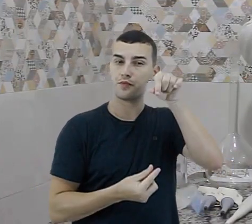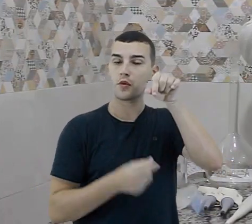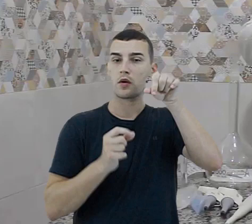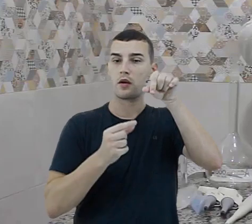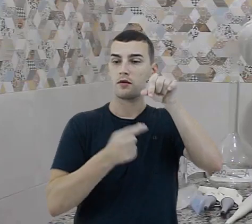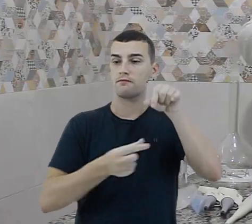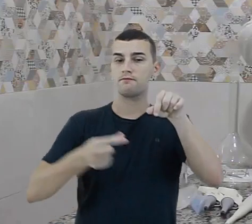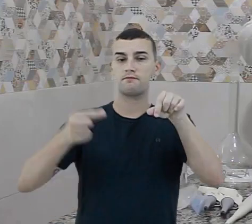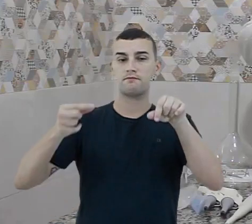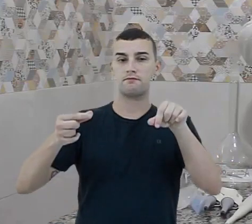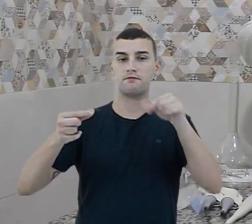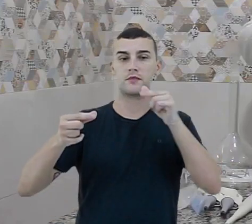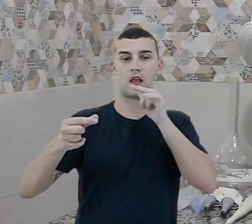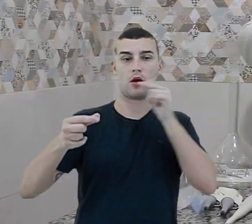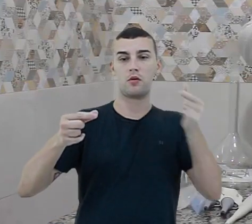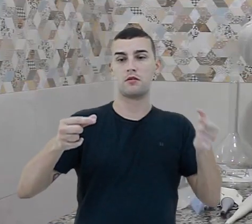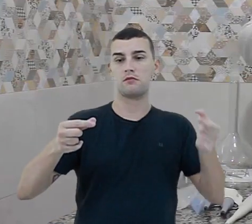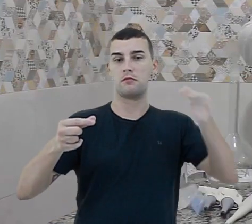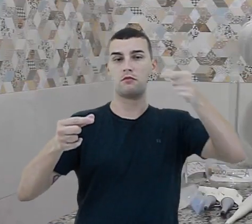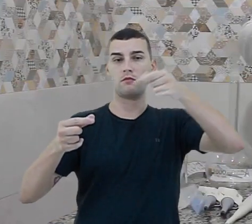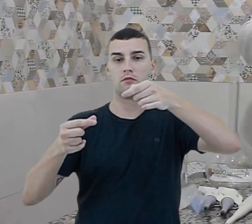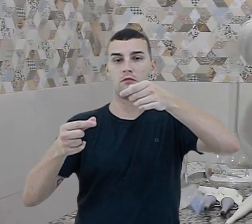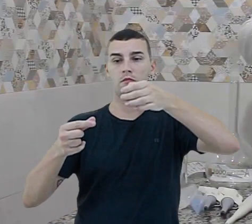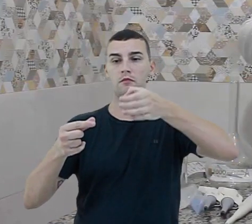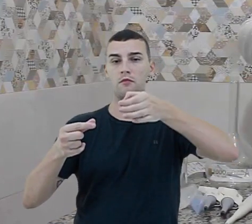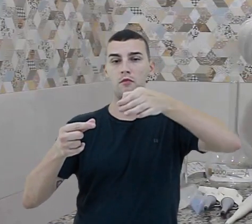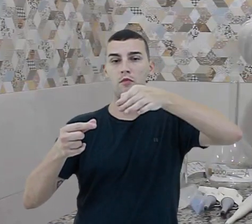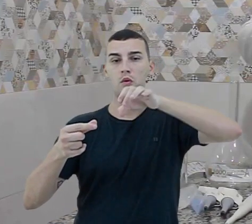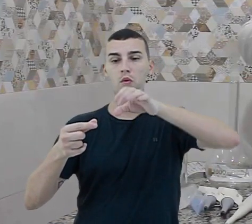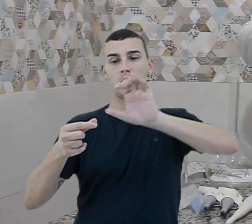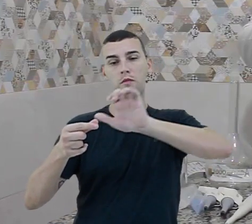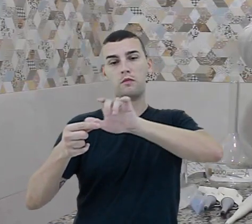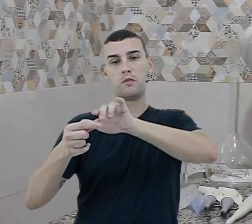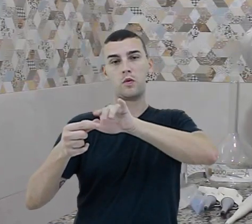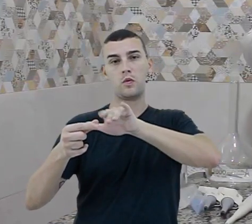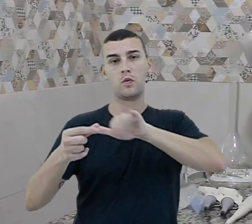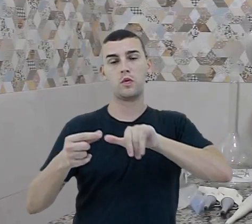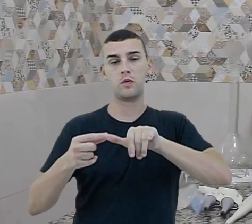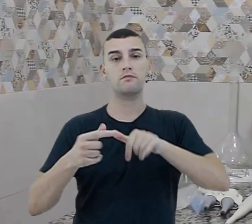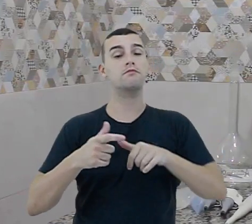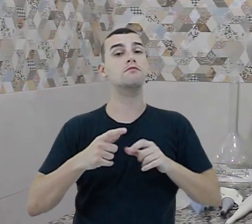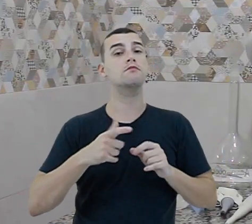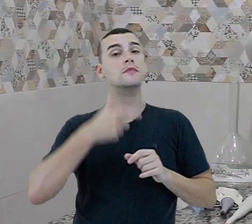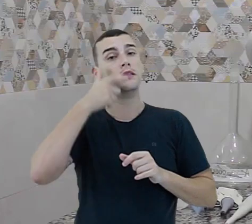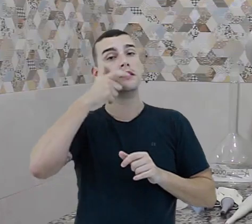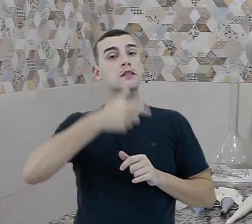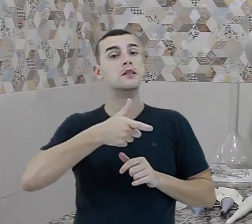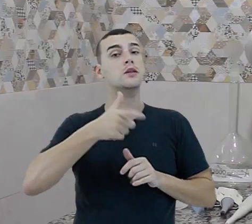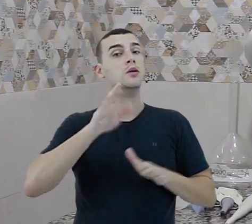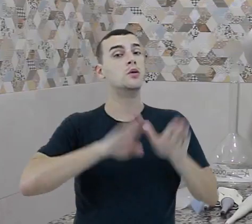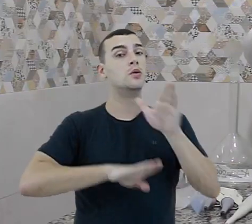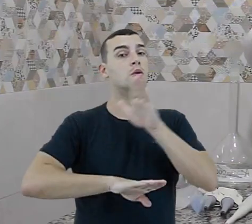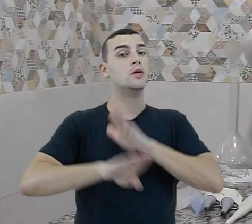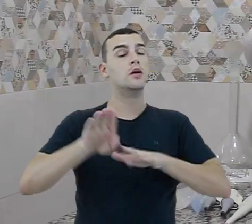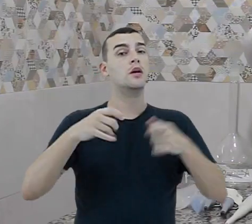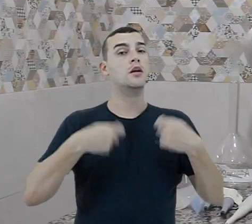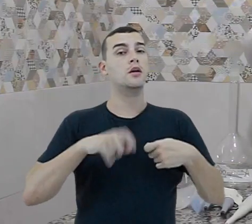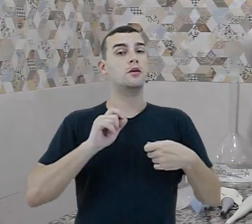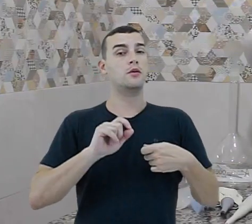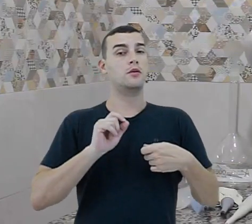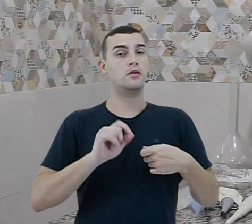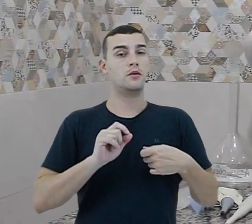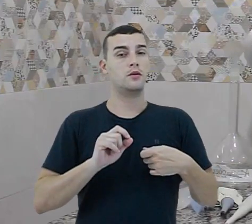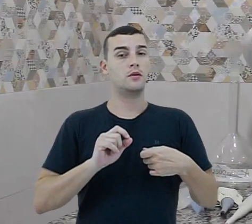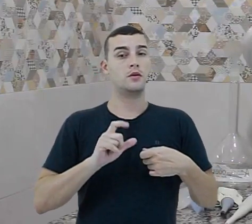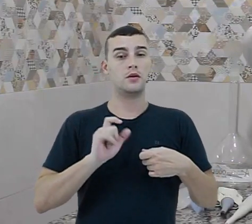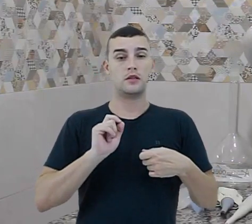e transfiro a água para o balão de vidro. É interessante eu tomar cuidado